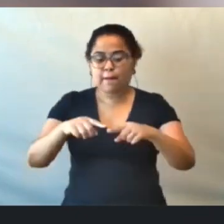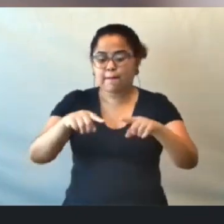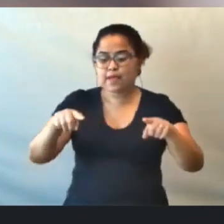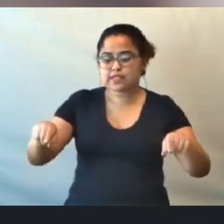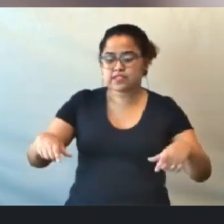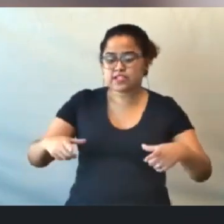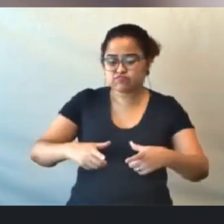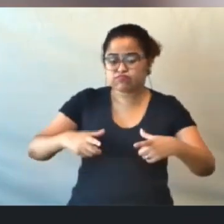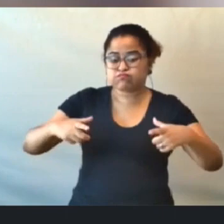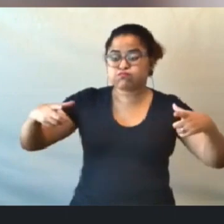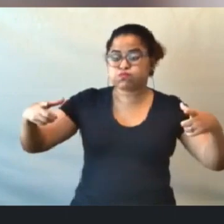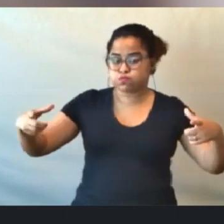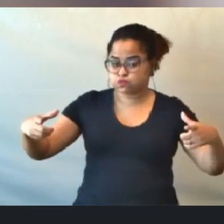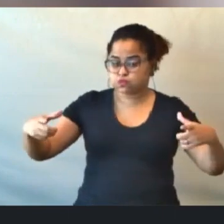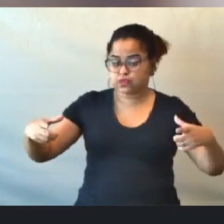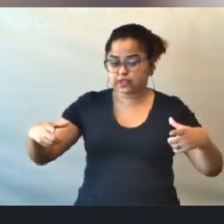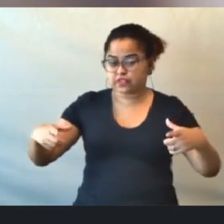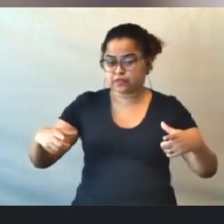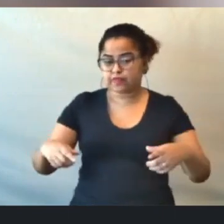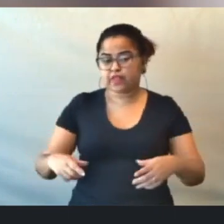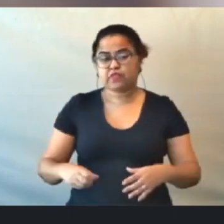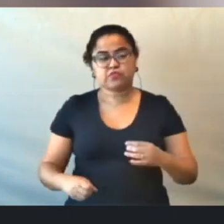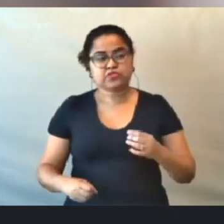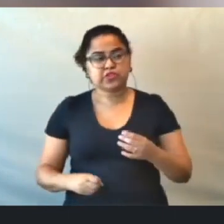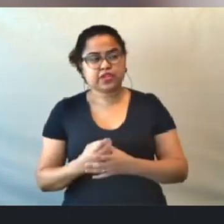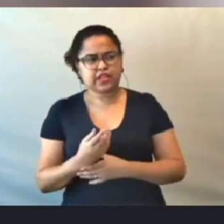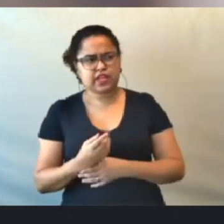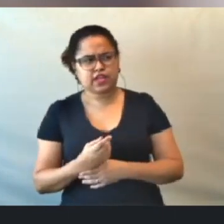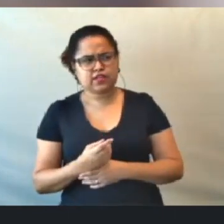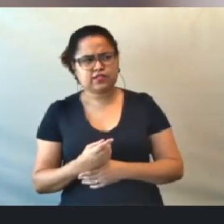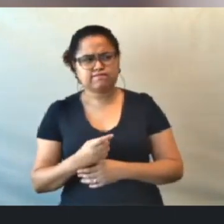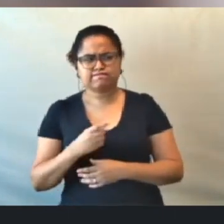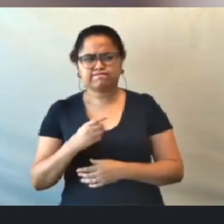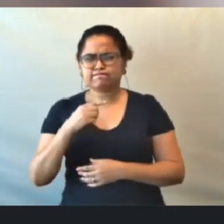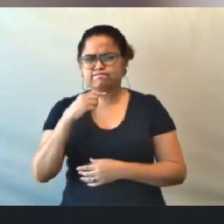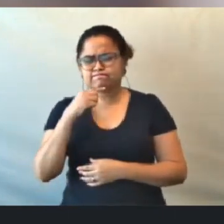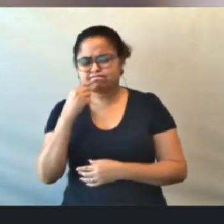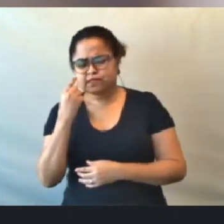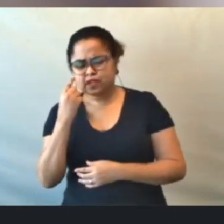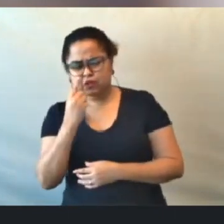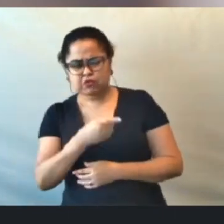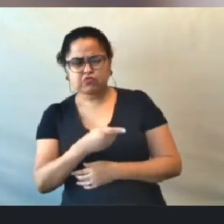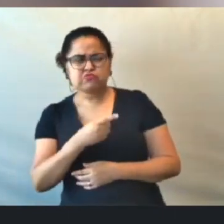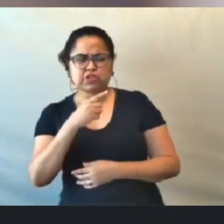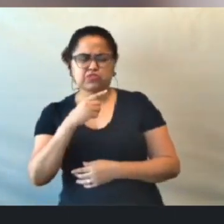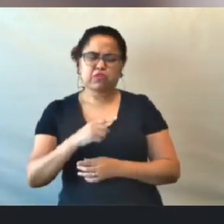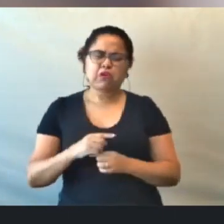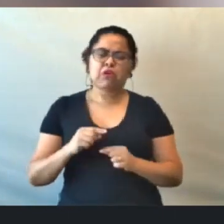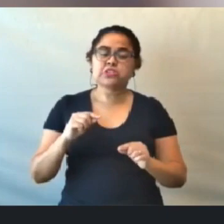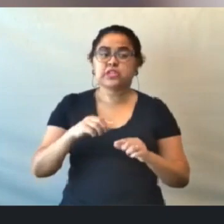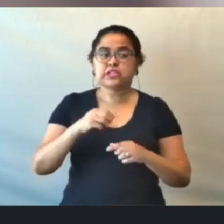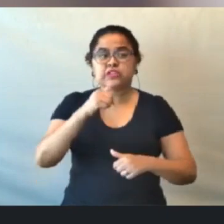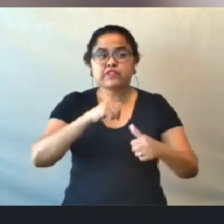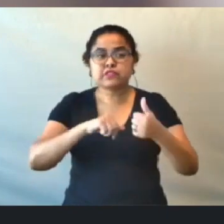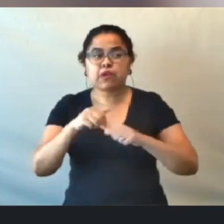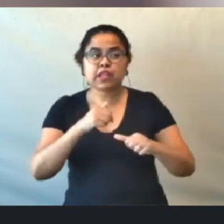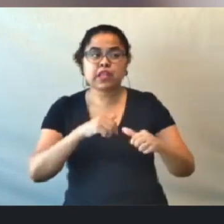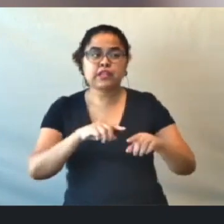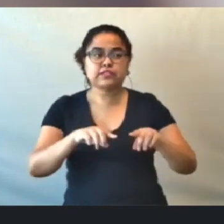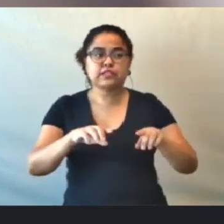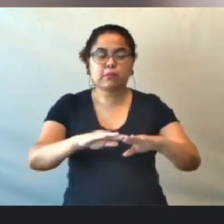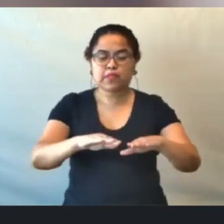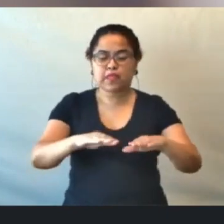criar, assim, acusações, a gente tem realmente que fazer uma análise da bacia, do que está sendo feito a nível de Copasa, a nível